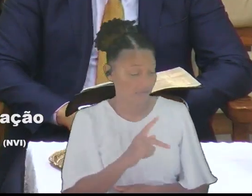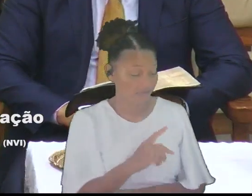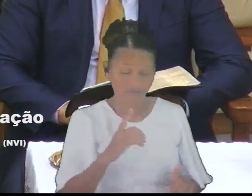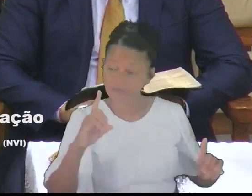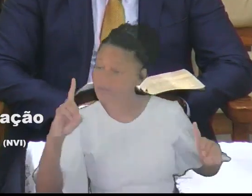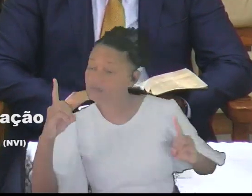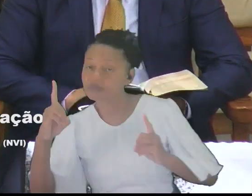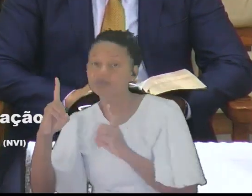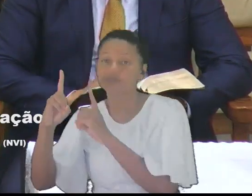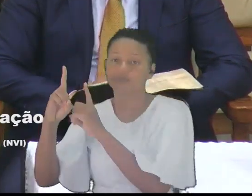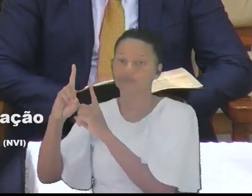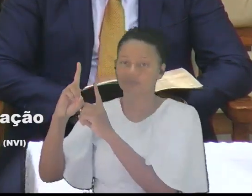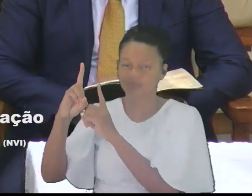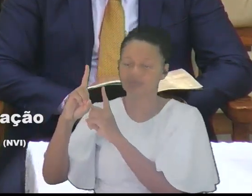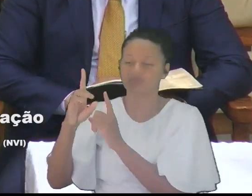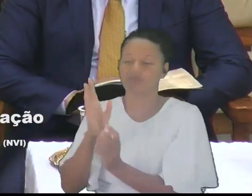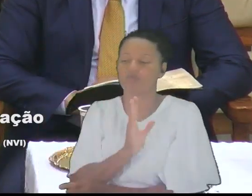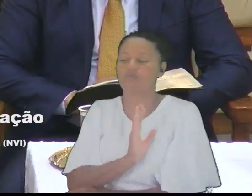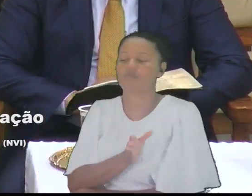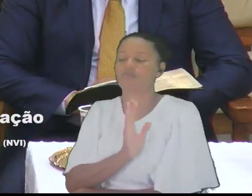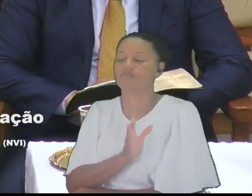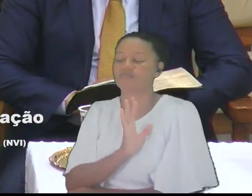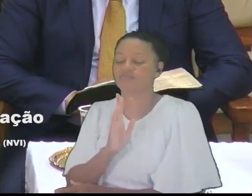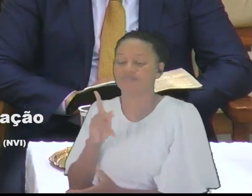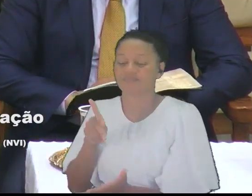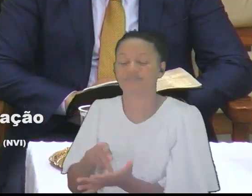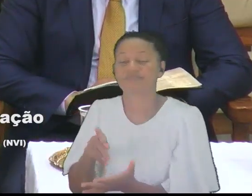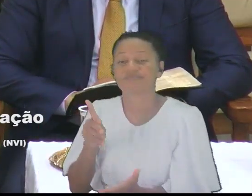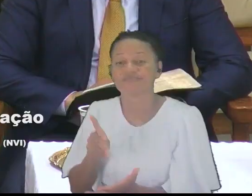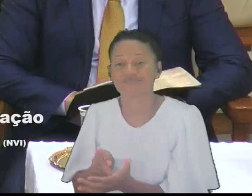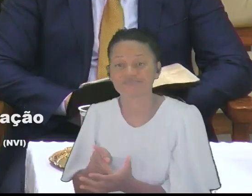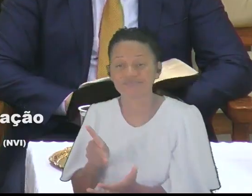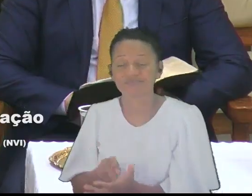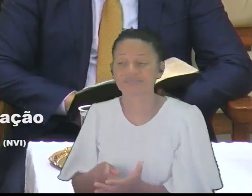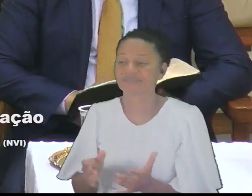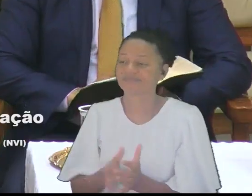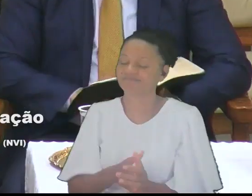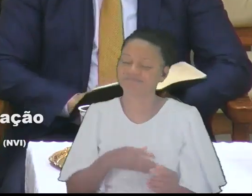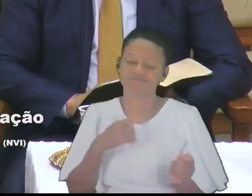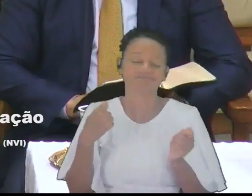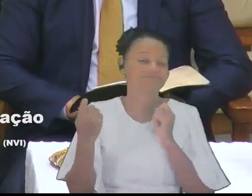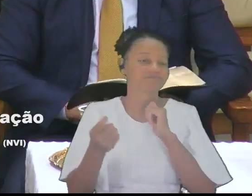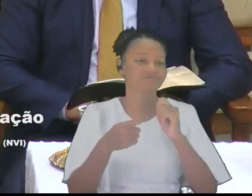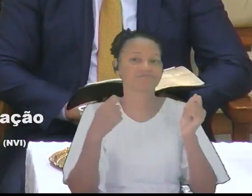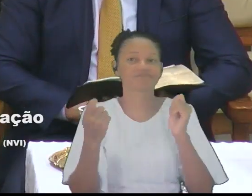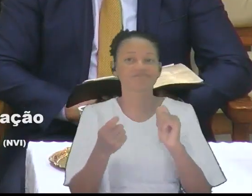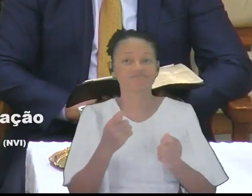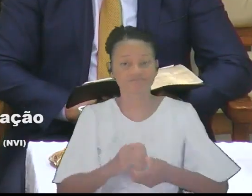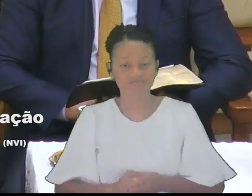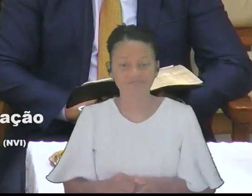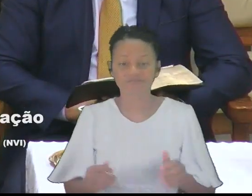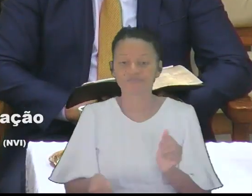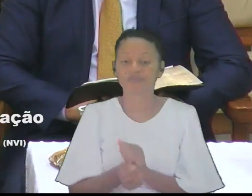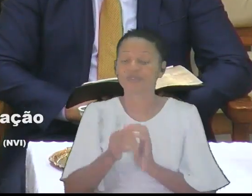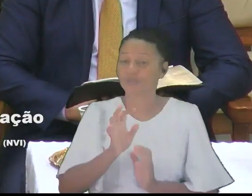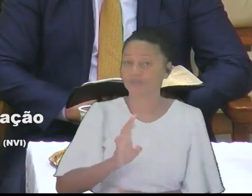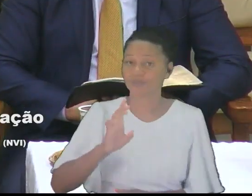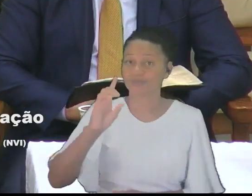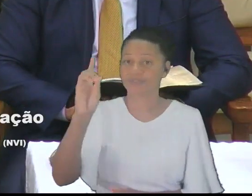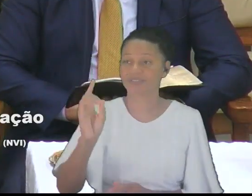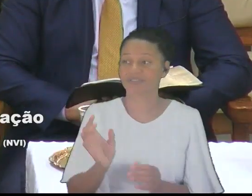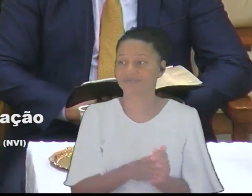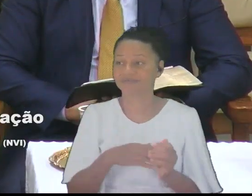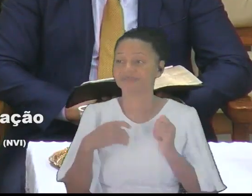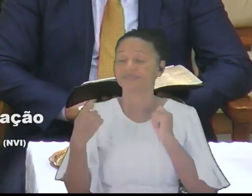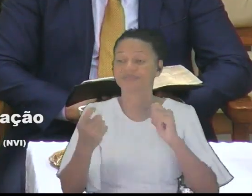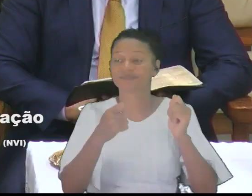de Deus com um coração sincero. Oh, aleluia! Glória a Deus,